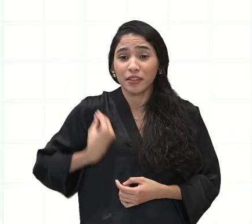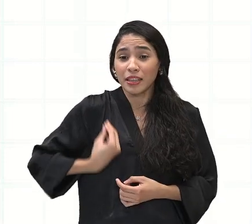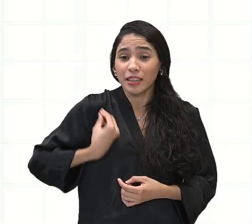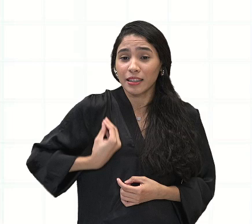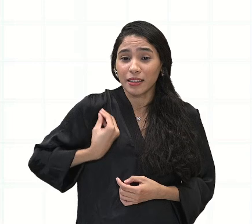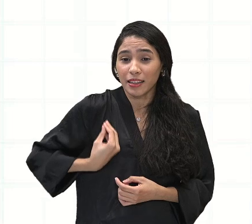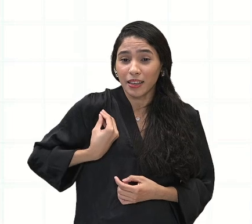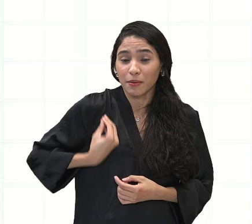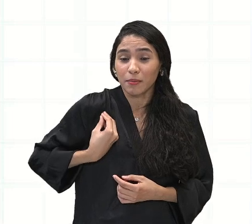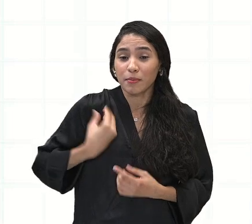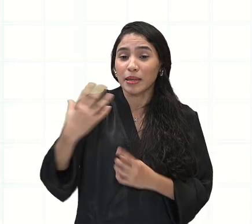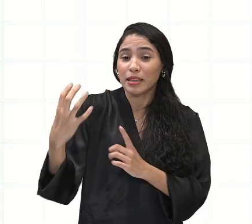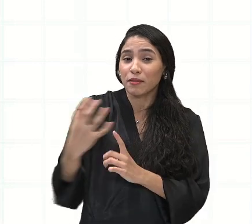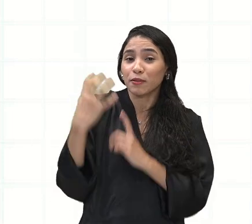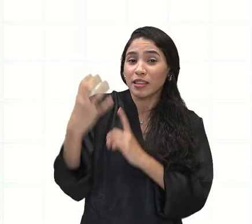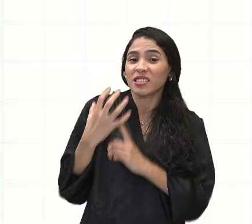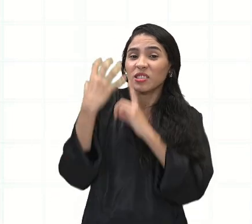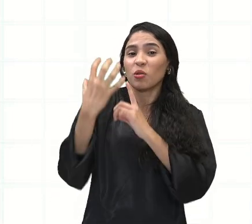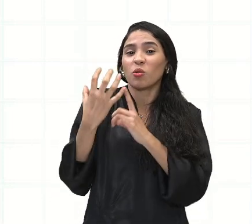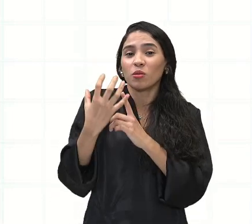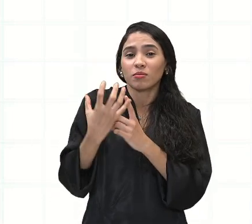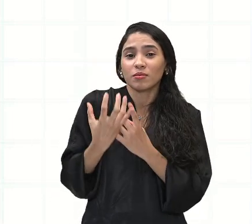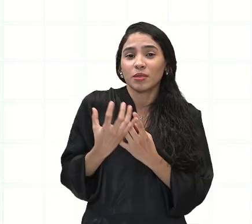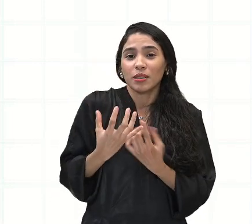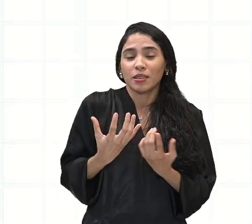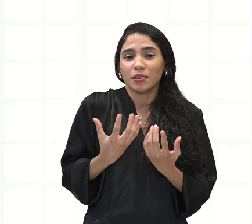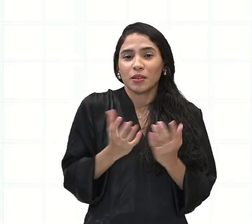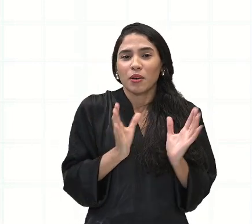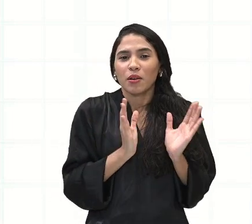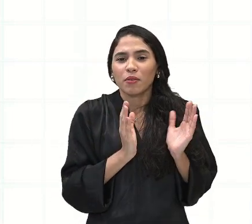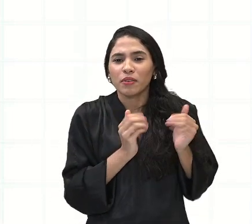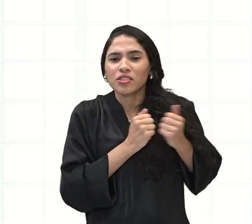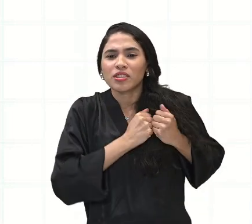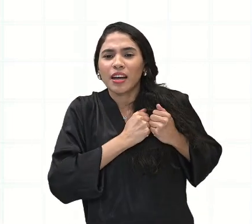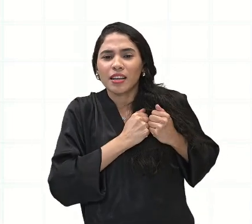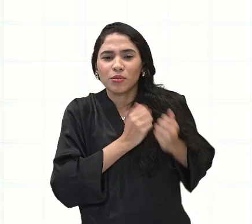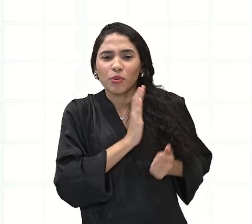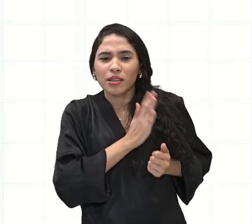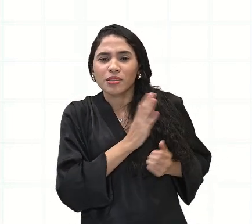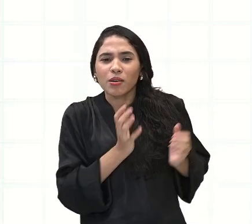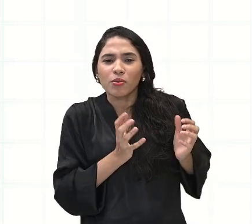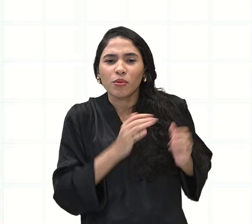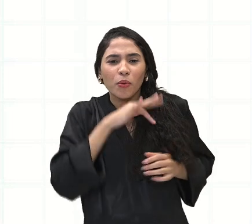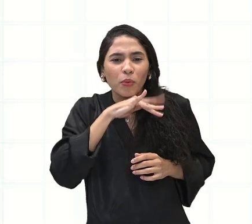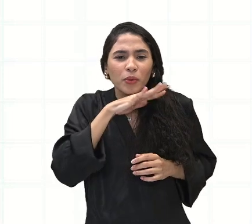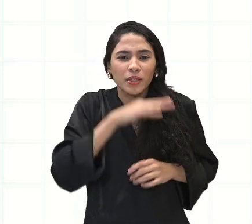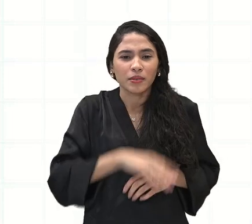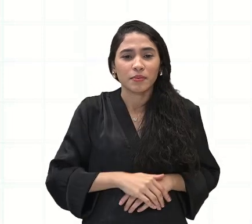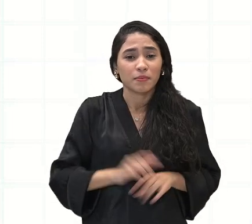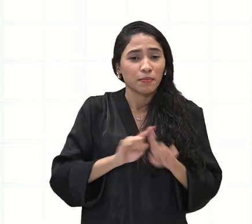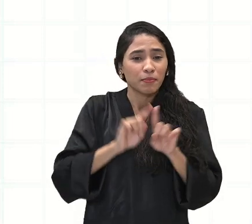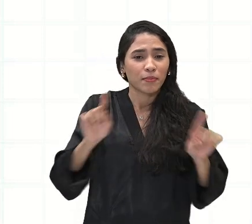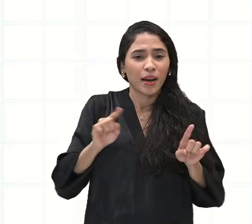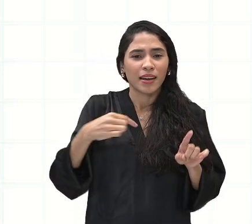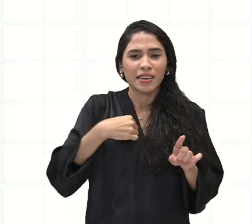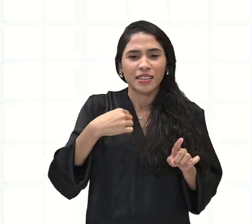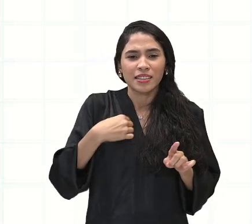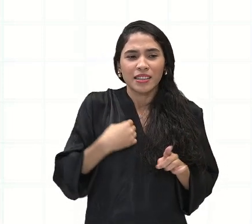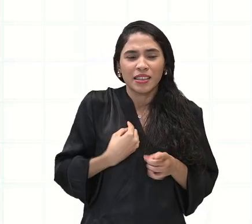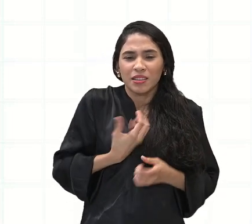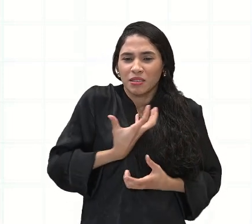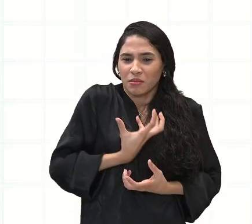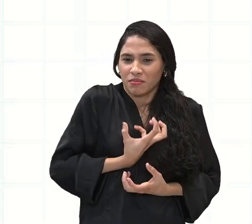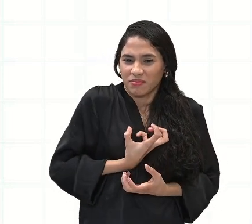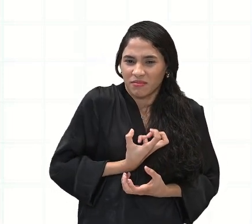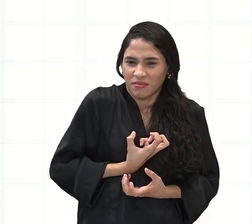a quem amaria, mas não amarei. Pois sois estes que assim me deixastes, amarga, sem